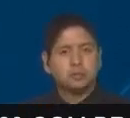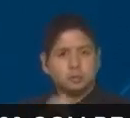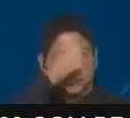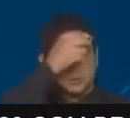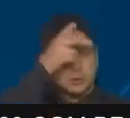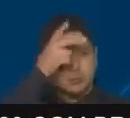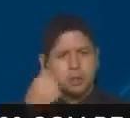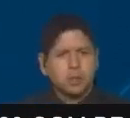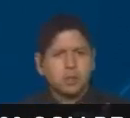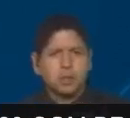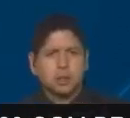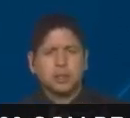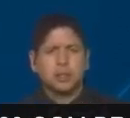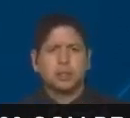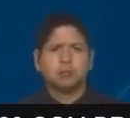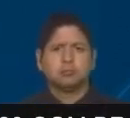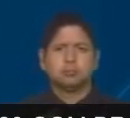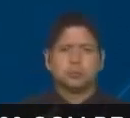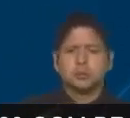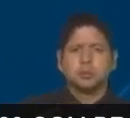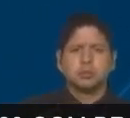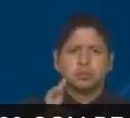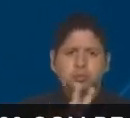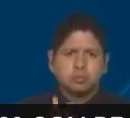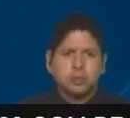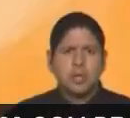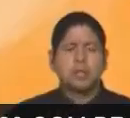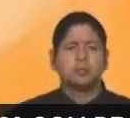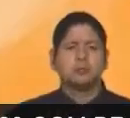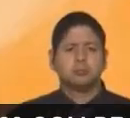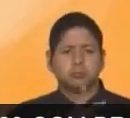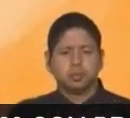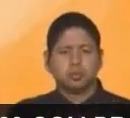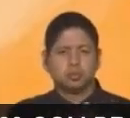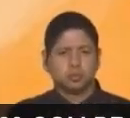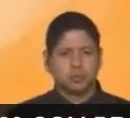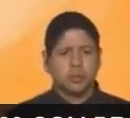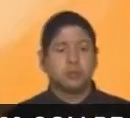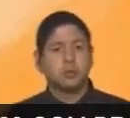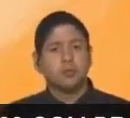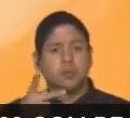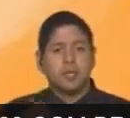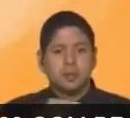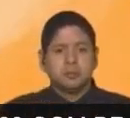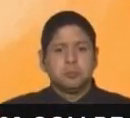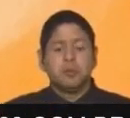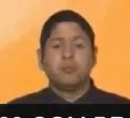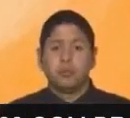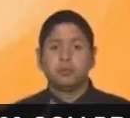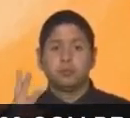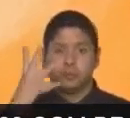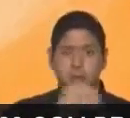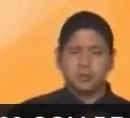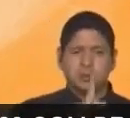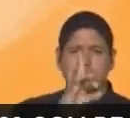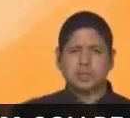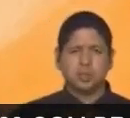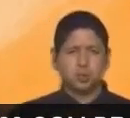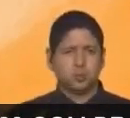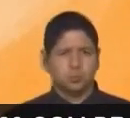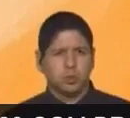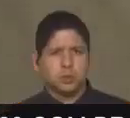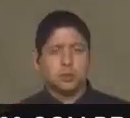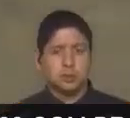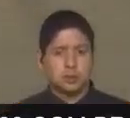na criação de redes de cuidado e proteção social. Com a campanha Faça Bonito, o Ministério dos Direitos Humanos e